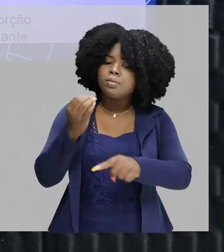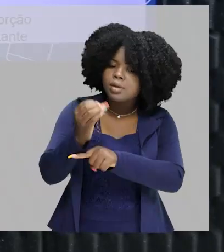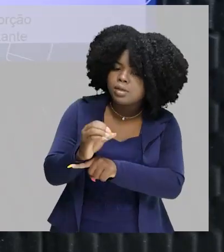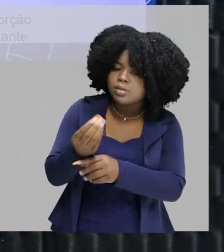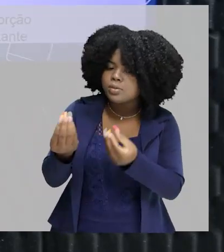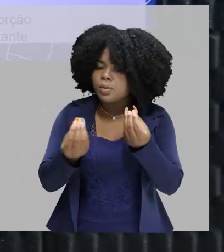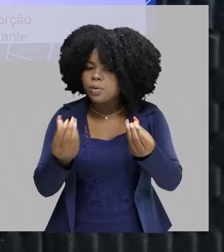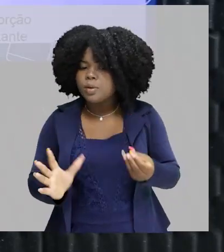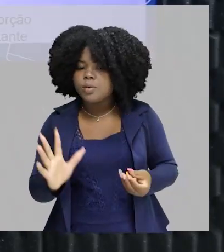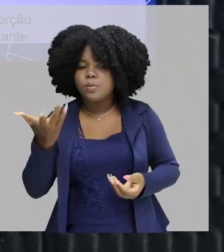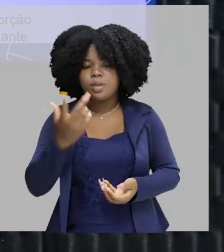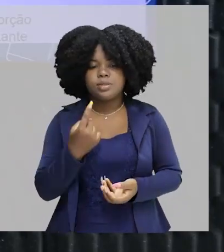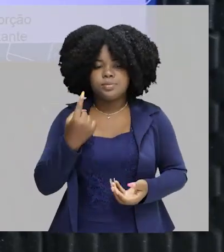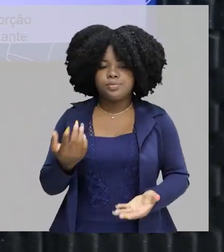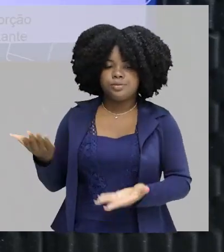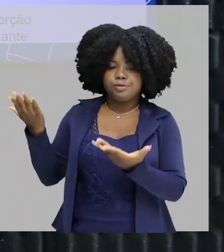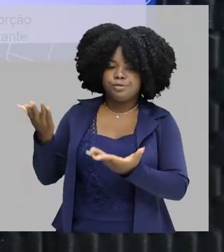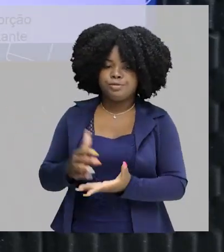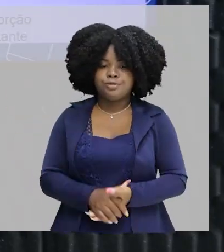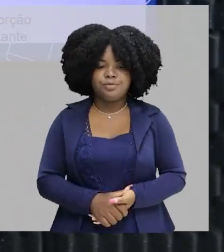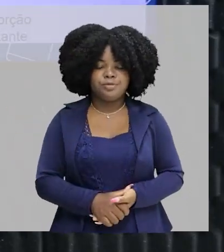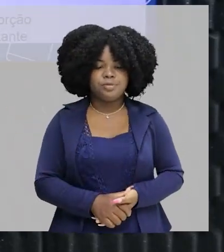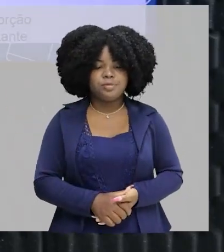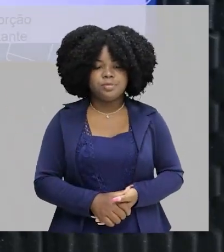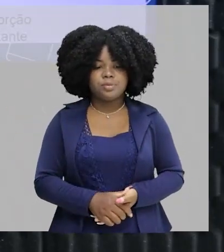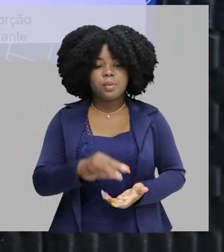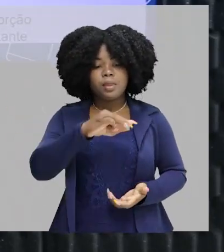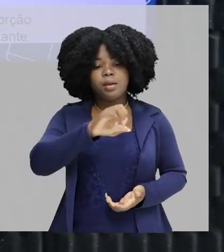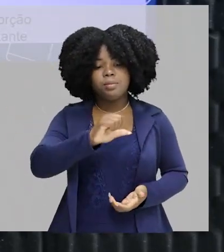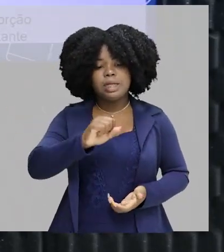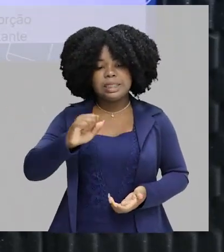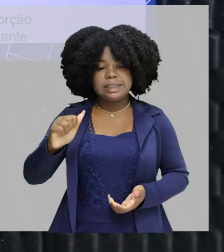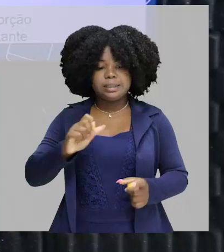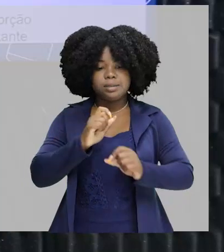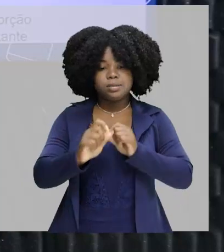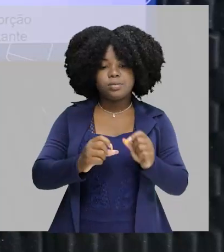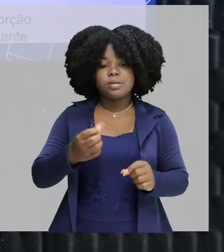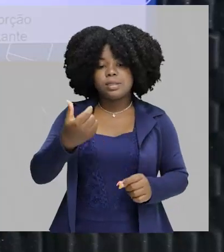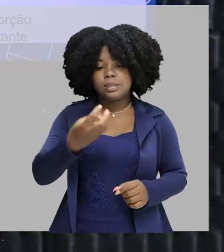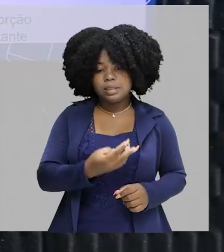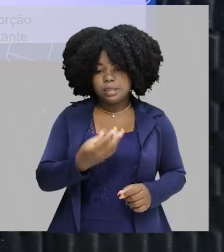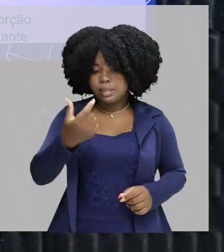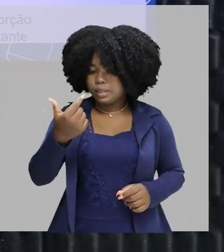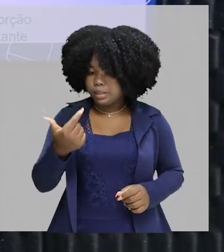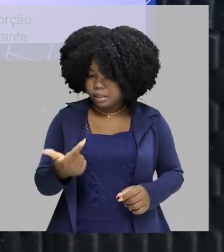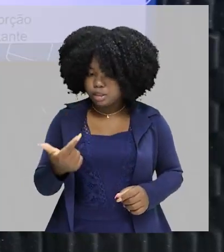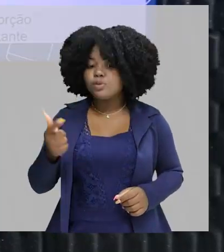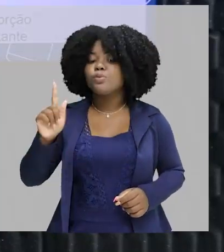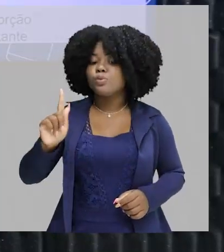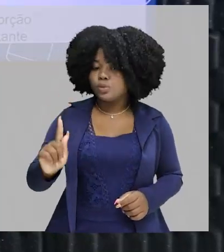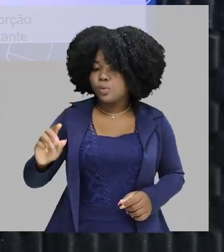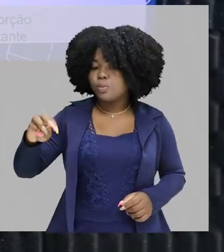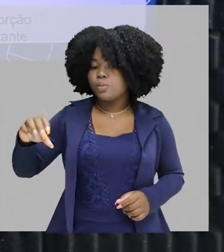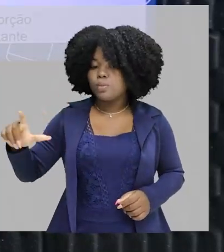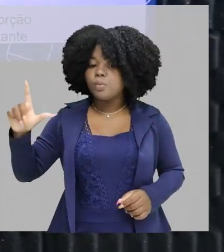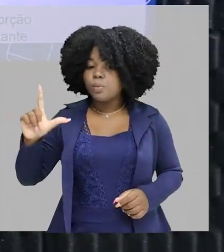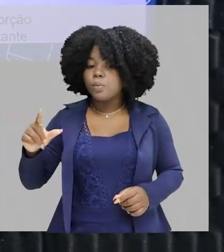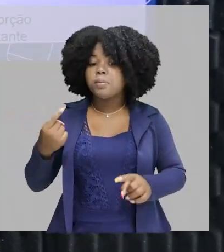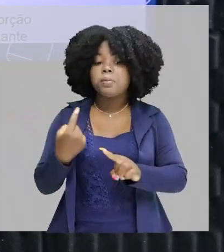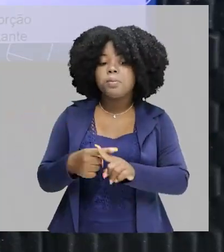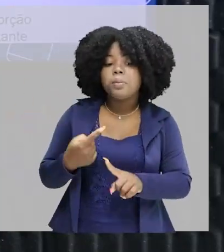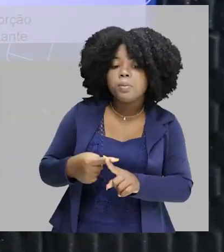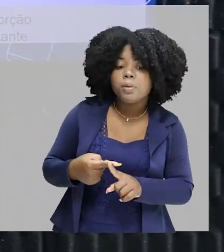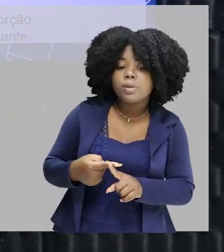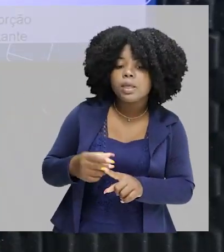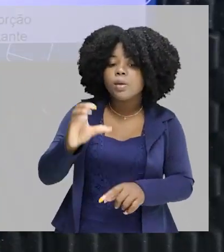o oxigênio, olha só, a massa molar do oxigênio vai ser 32 gramas por mol, porque é